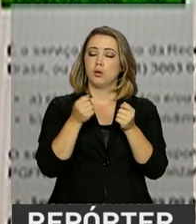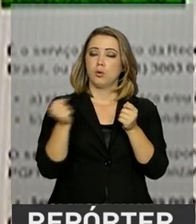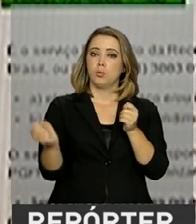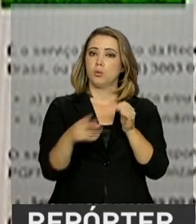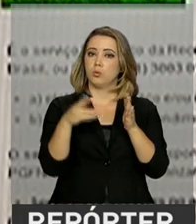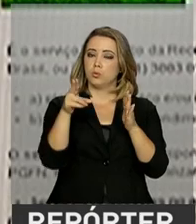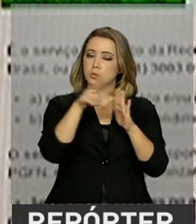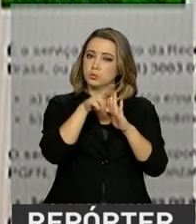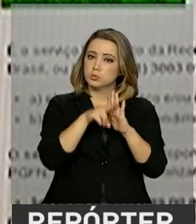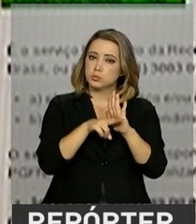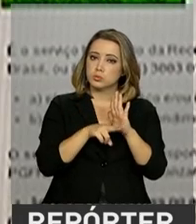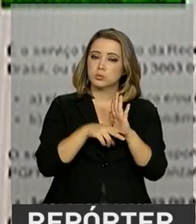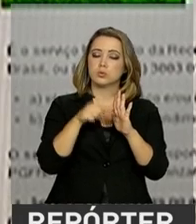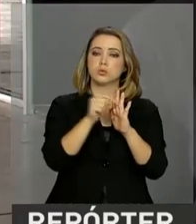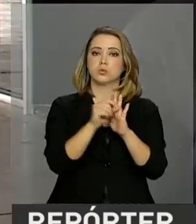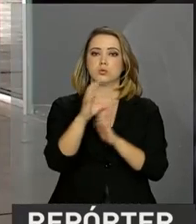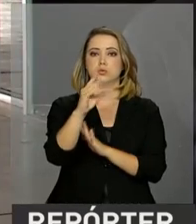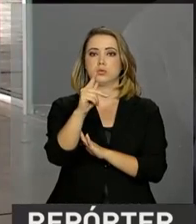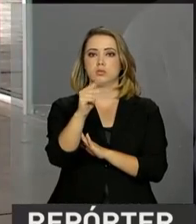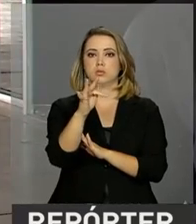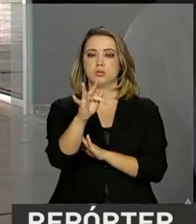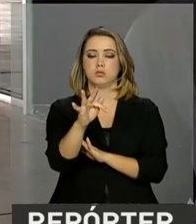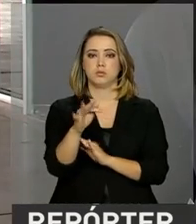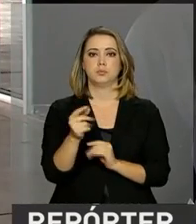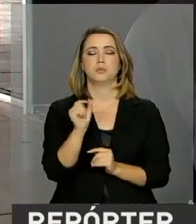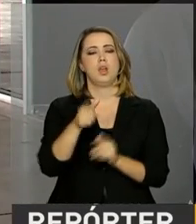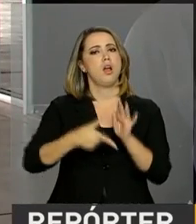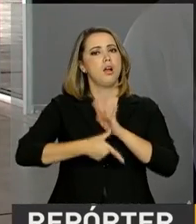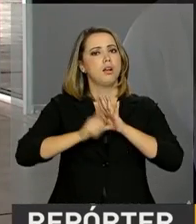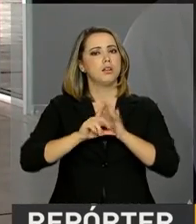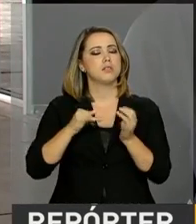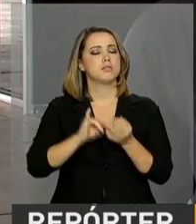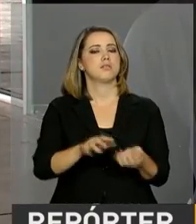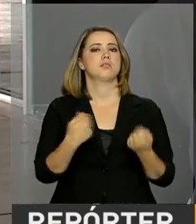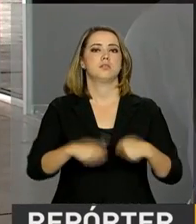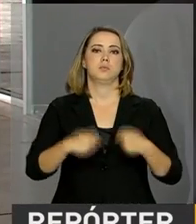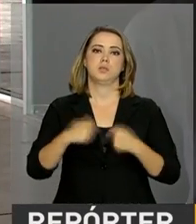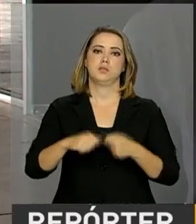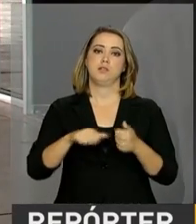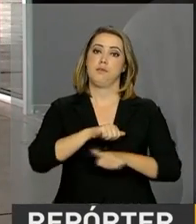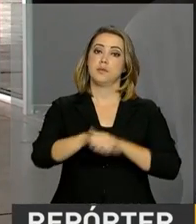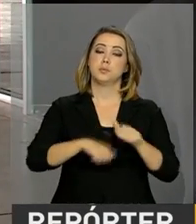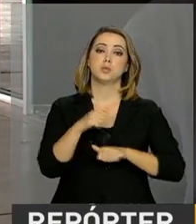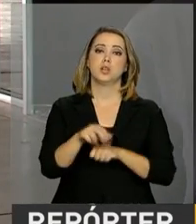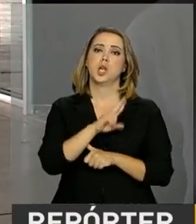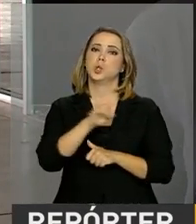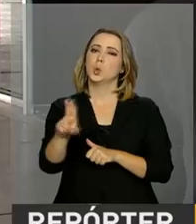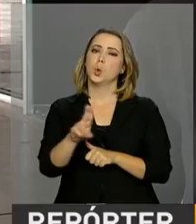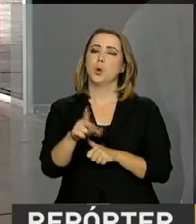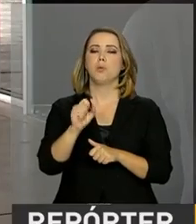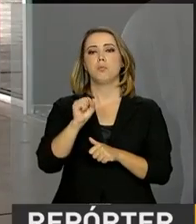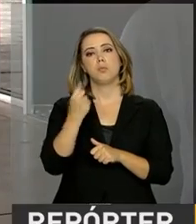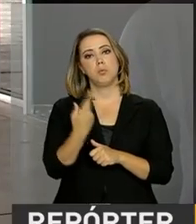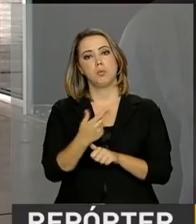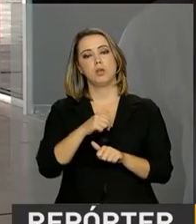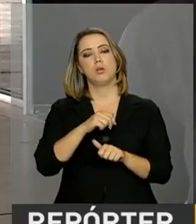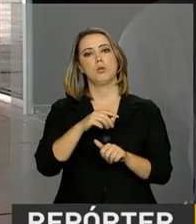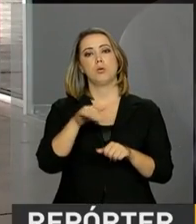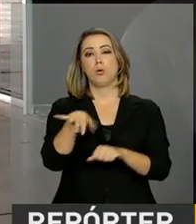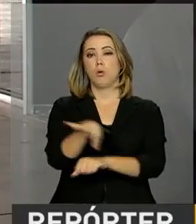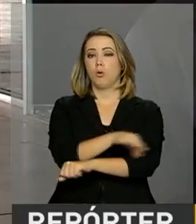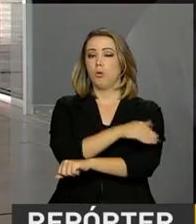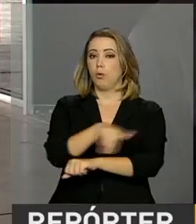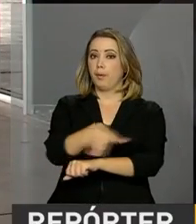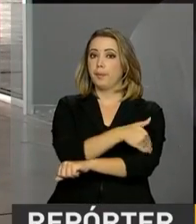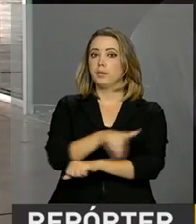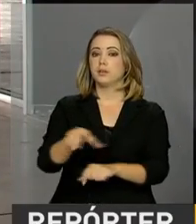Receita Federal na internet antes quem precisava atualizar dados do CPF como nome endereço e telefone tinha